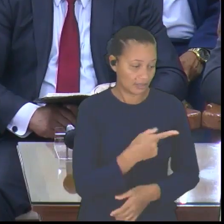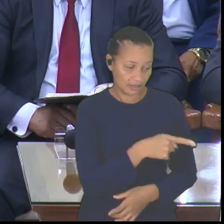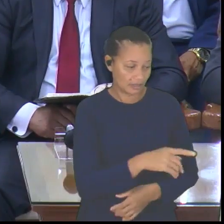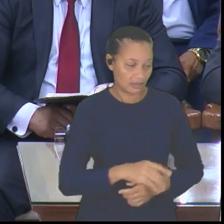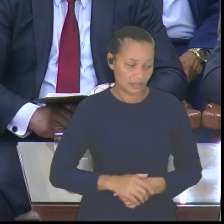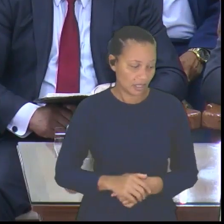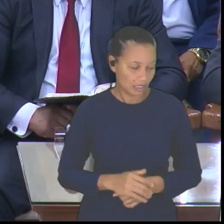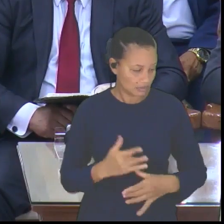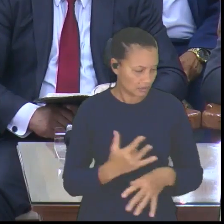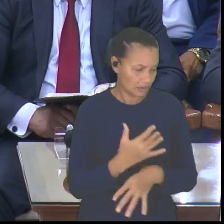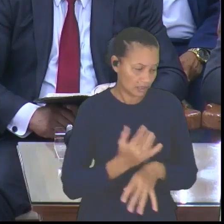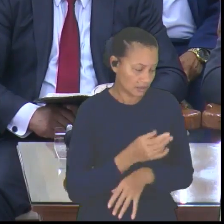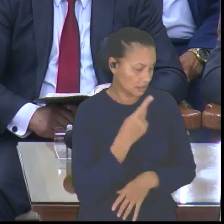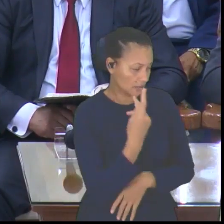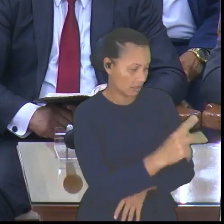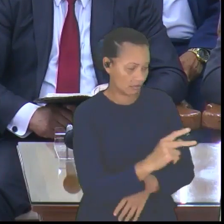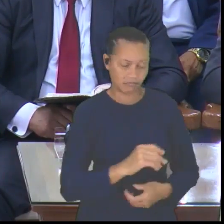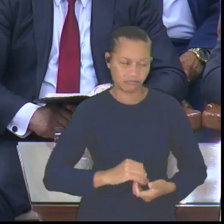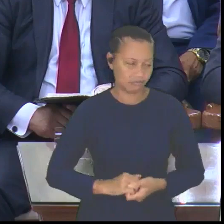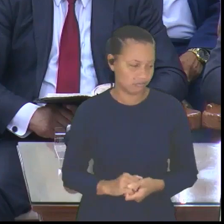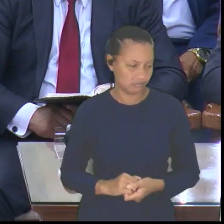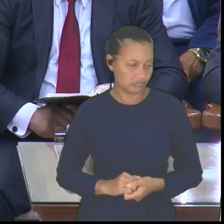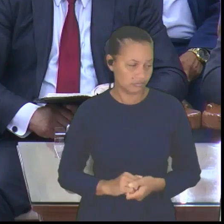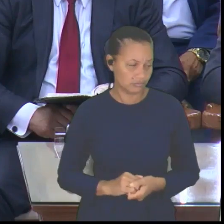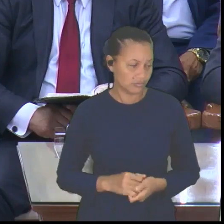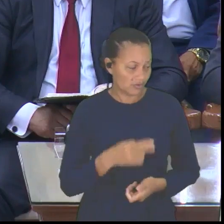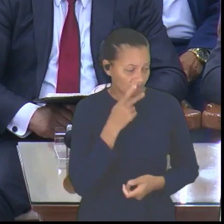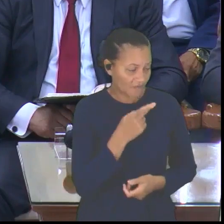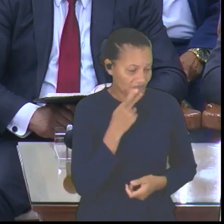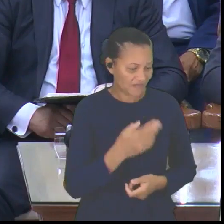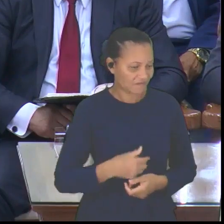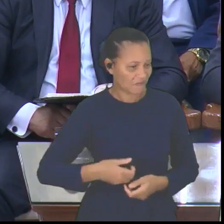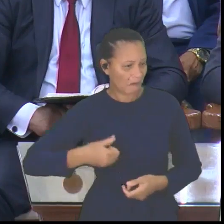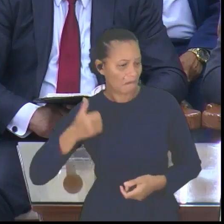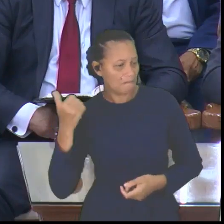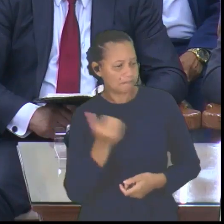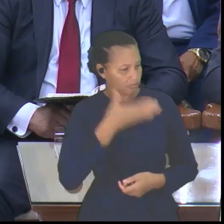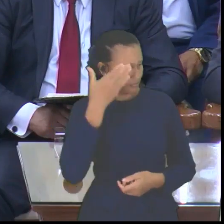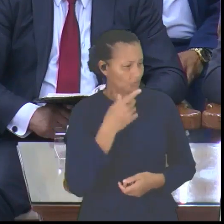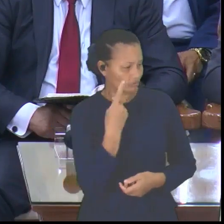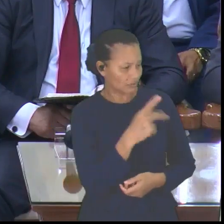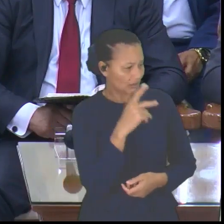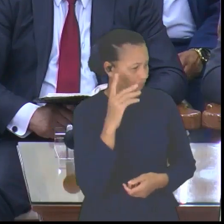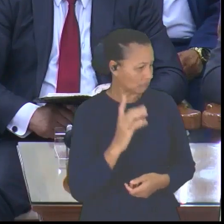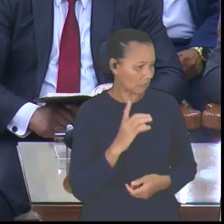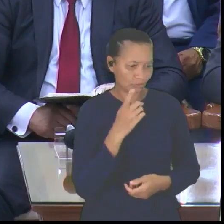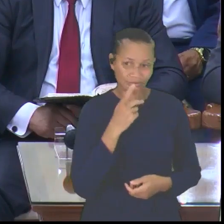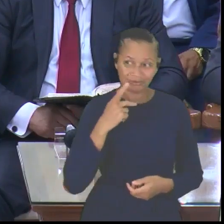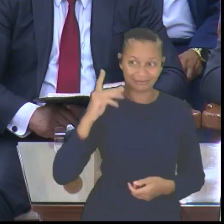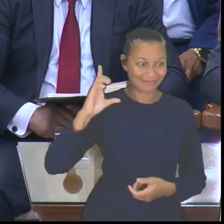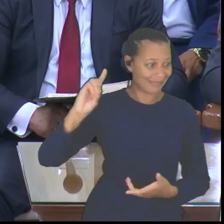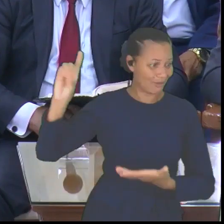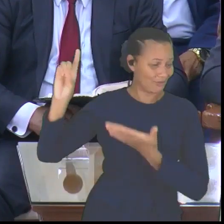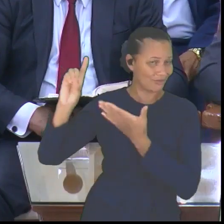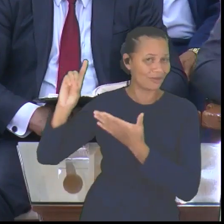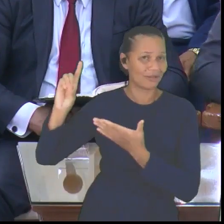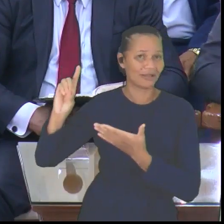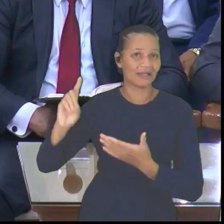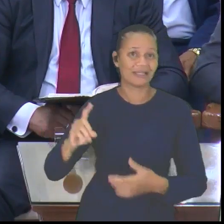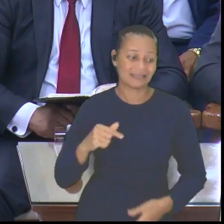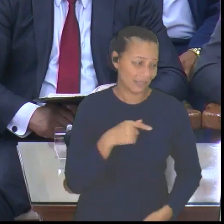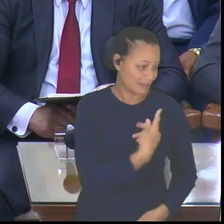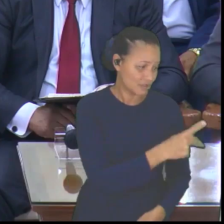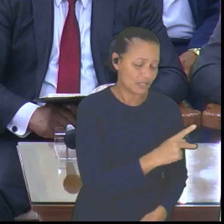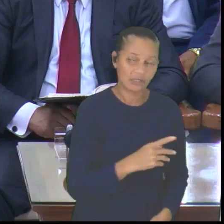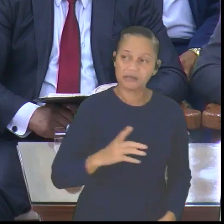é sua. E ele está dizendo que vai humilhar o Deus. Eu disse, mas é mesmo. Isso é para